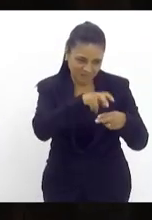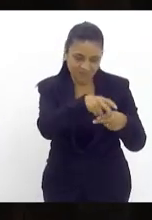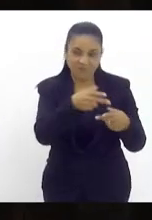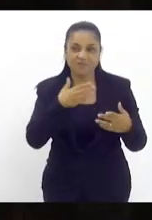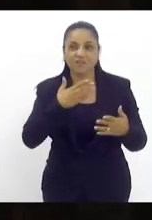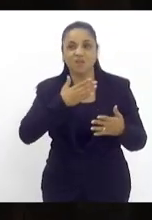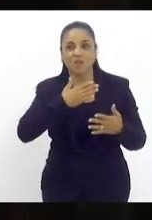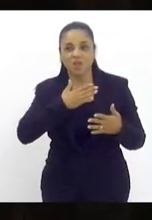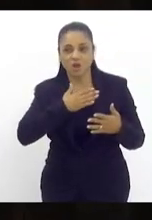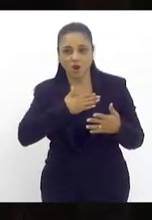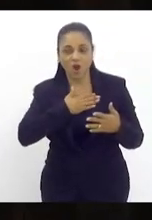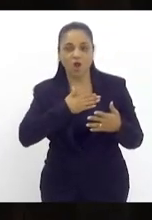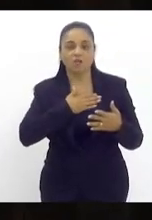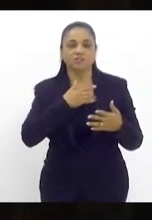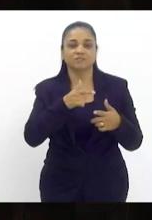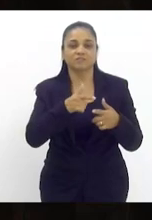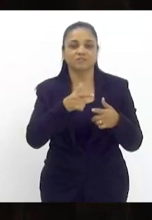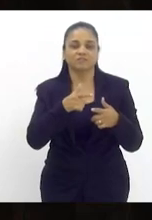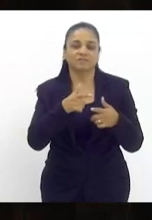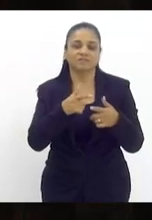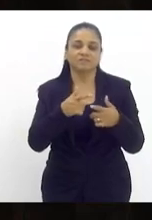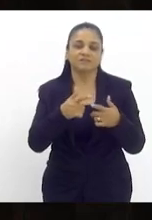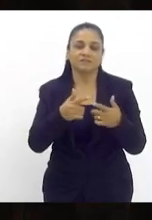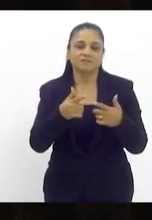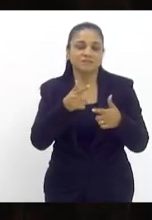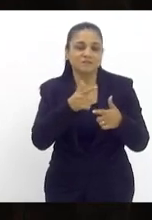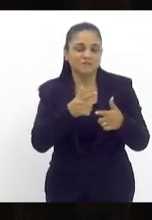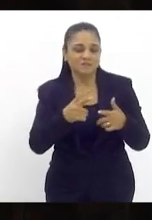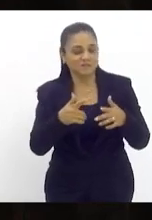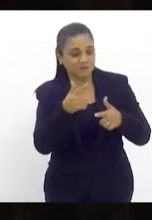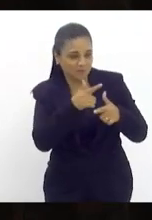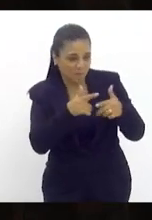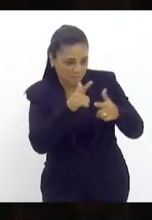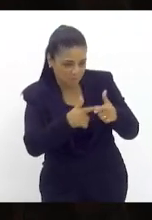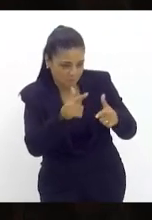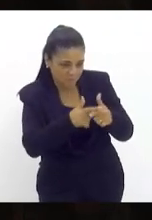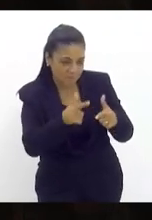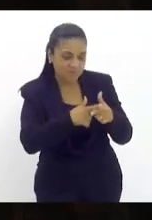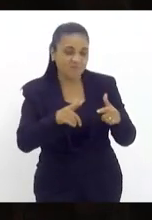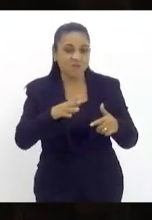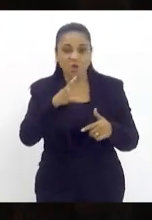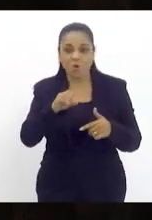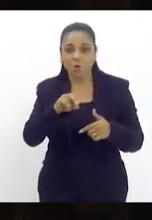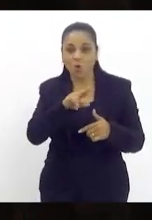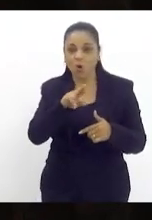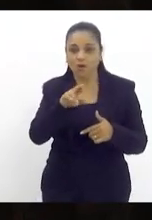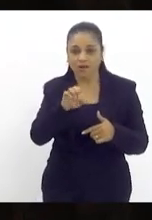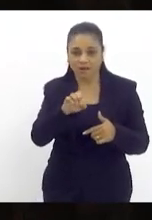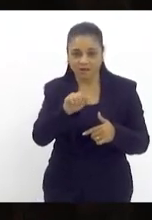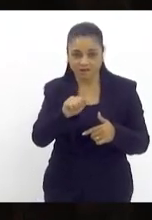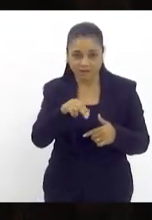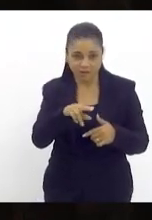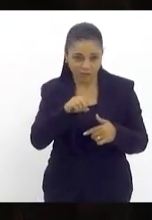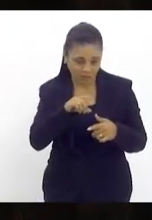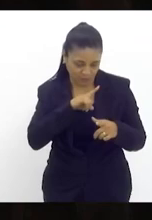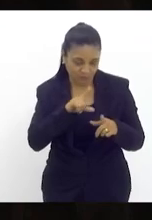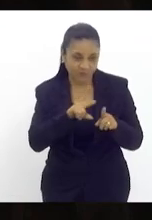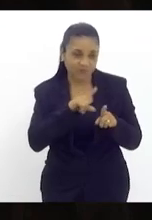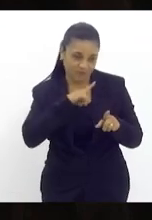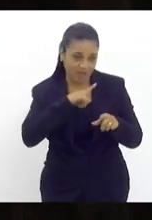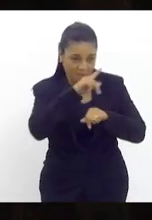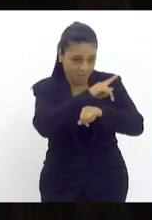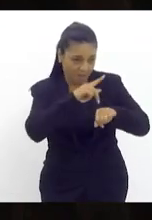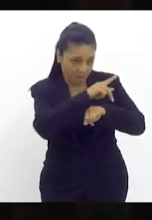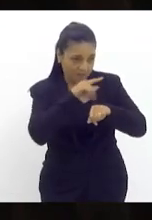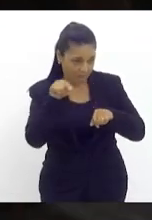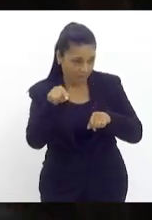Quem gosta desses dramas coreanos, podem ver, sempre tem no drama. Né? Uma criança que não